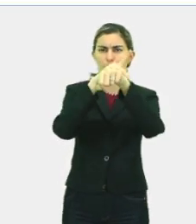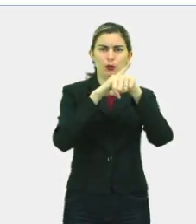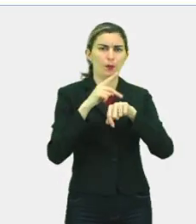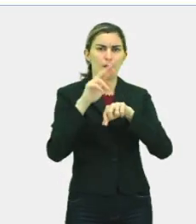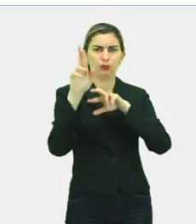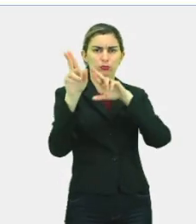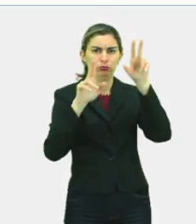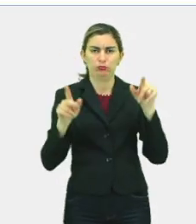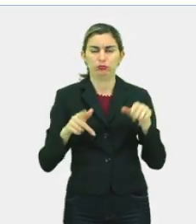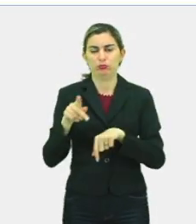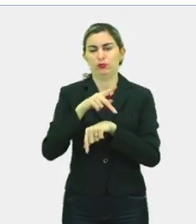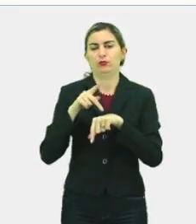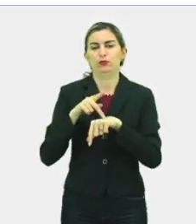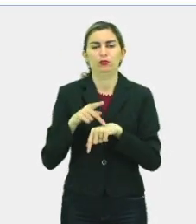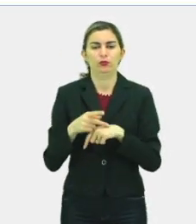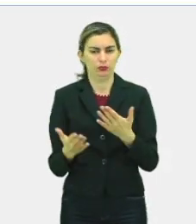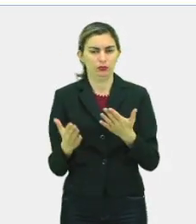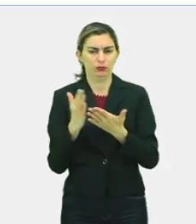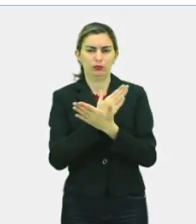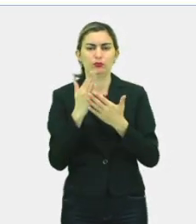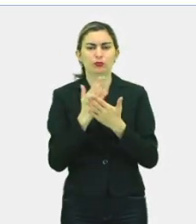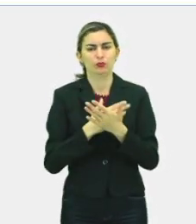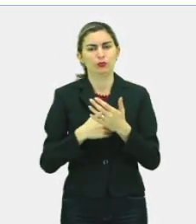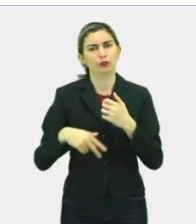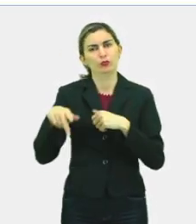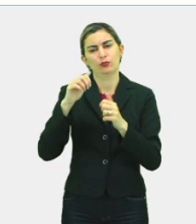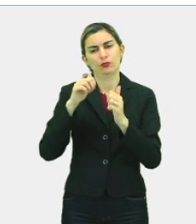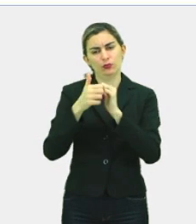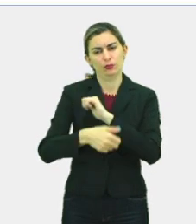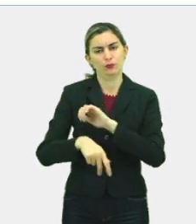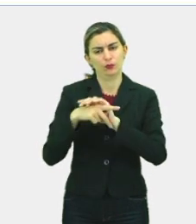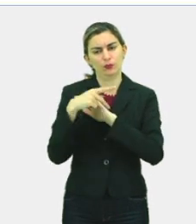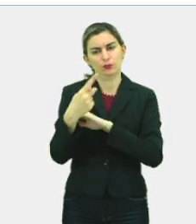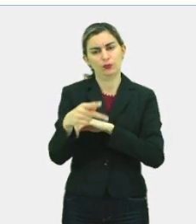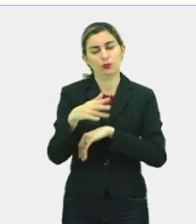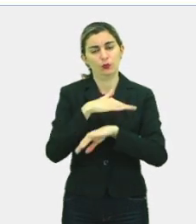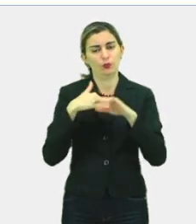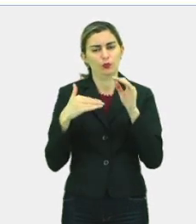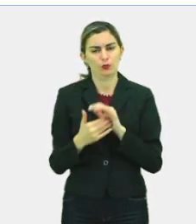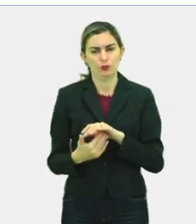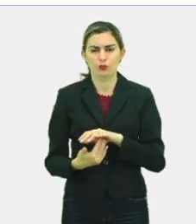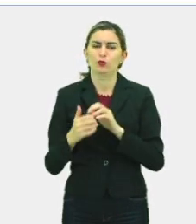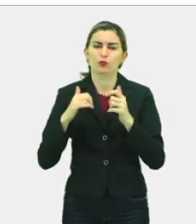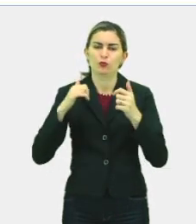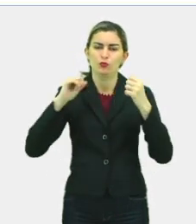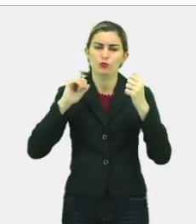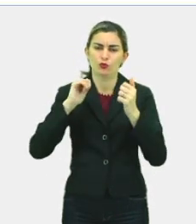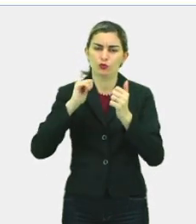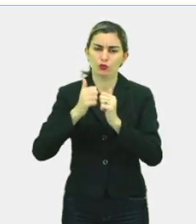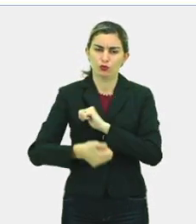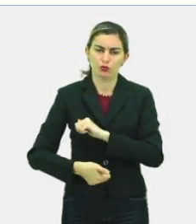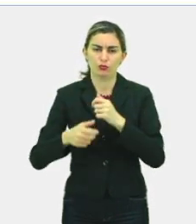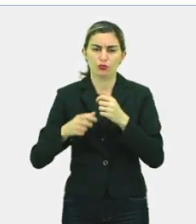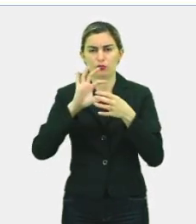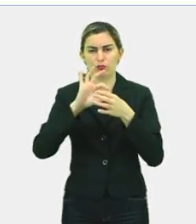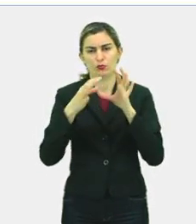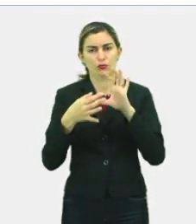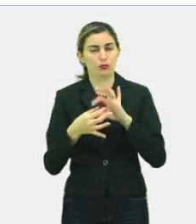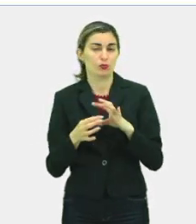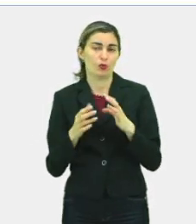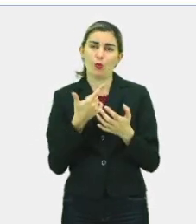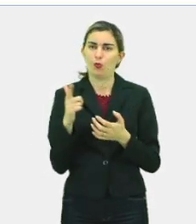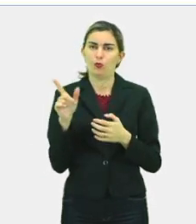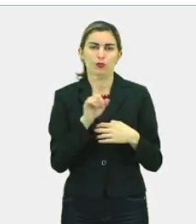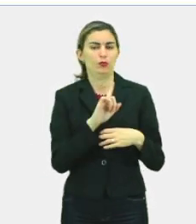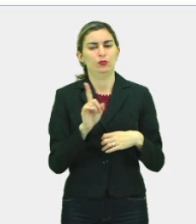praticado em vários outros países. Alguns esportes sempre fazem parte de todas as edições dos Jogos Olímpicos e alguns